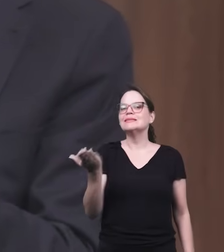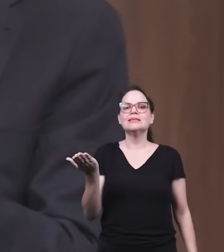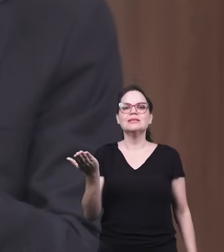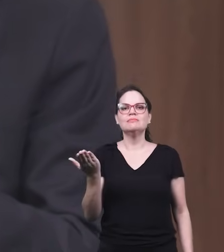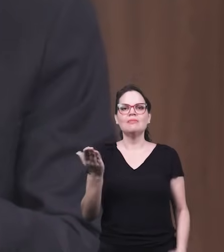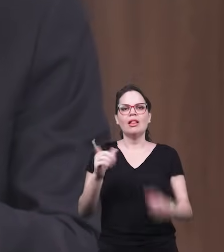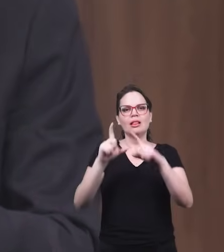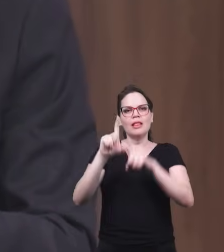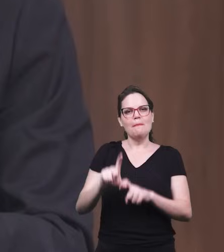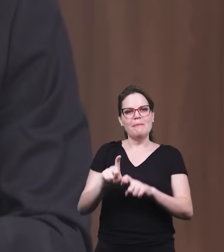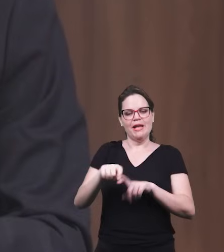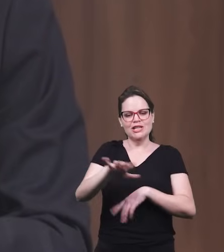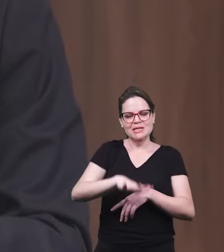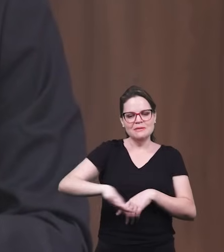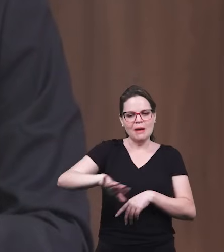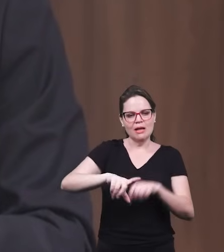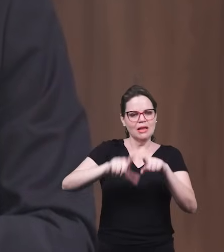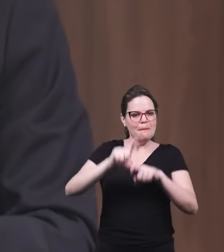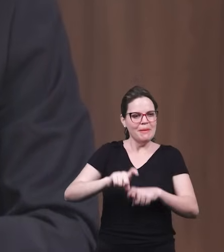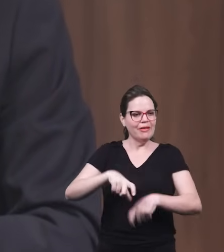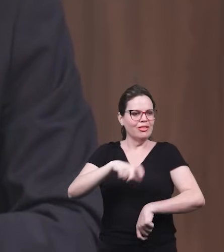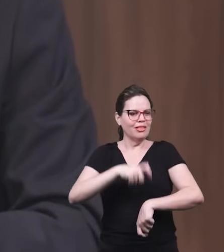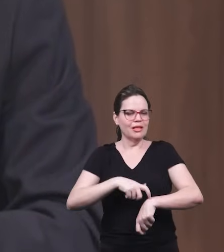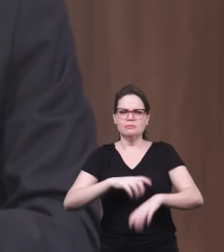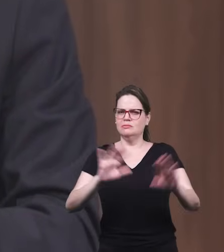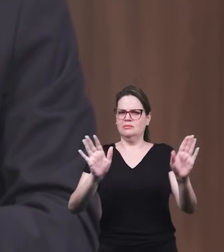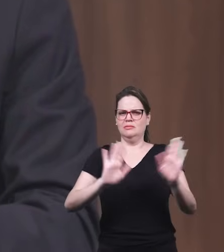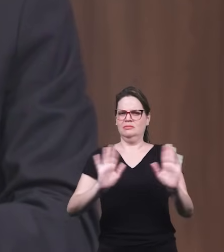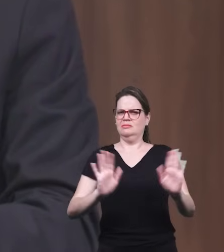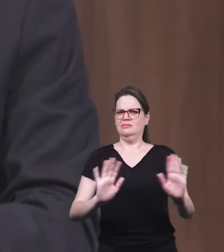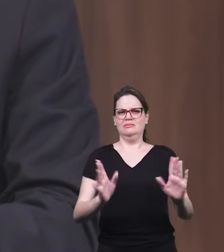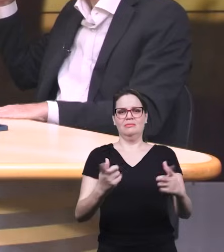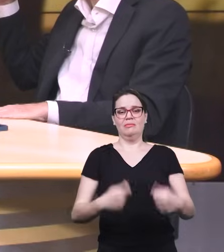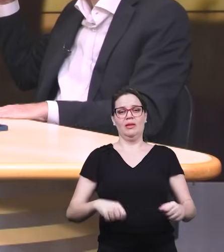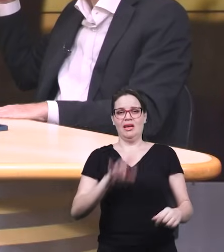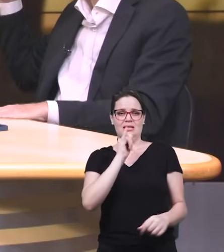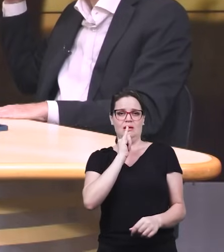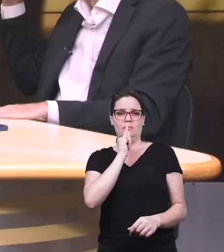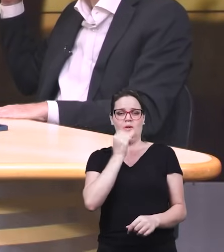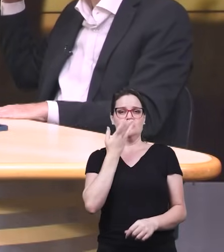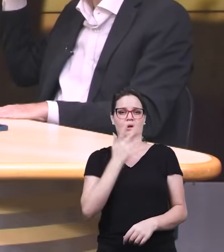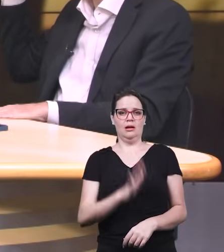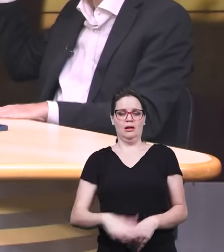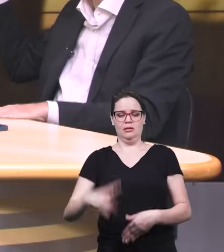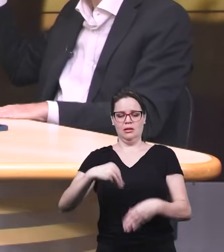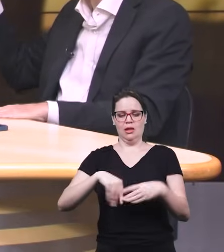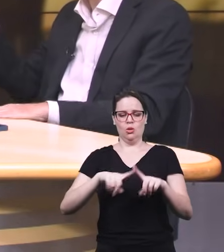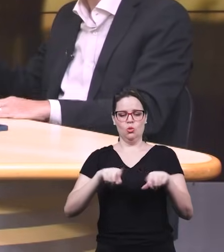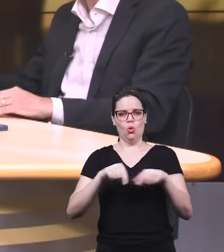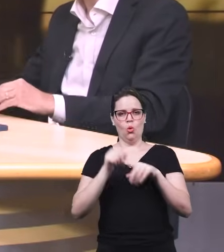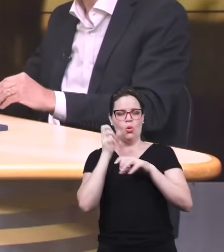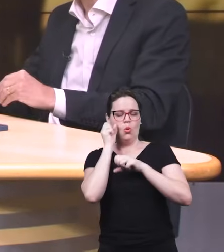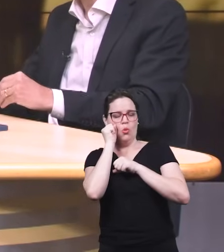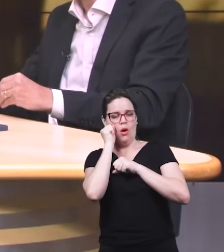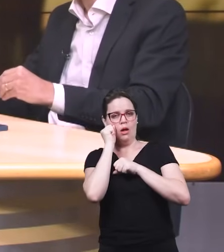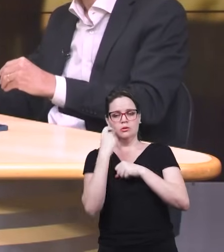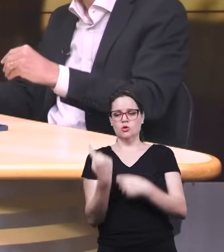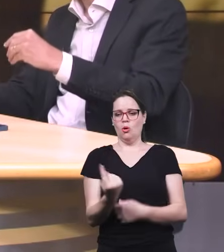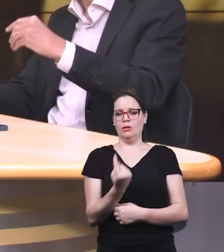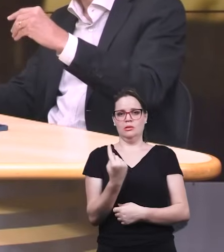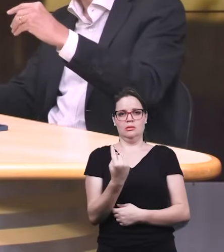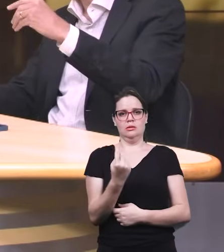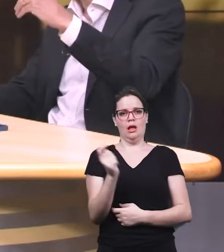então a criança ela pode estar dentro de um quarto, mas a mente dela está nela quando ela teve 3 anos, que aconteceu um fato, ela